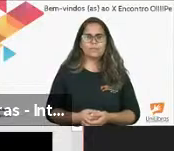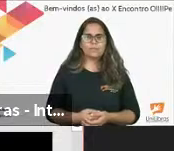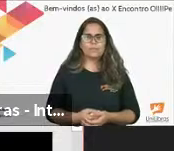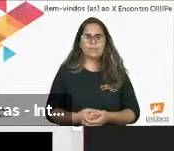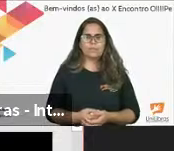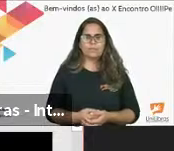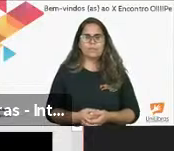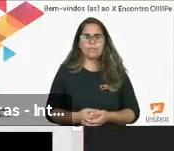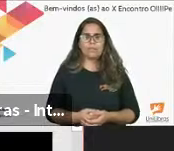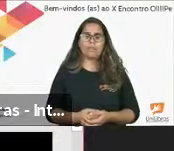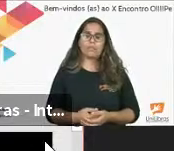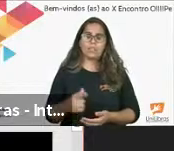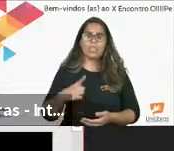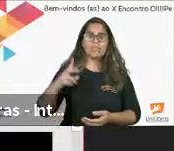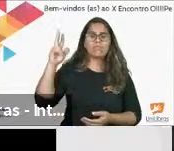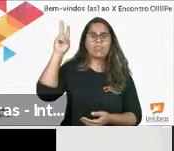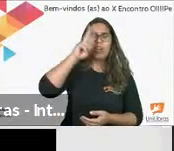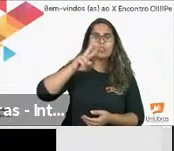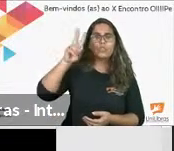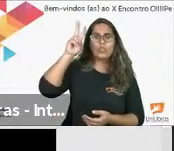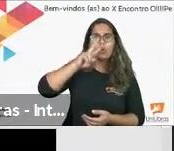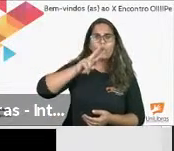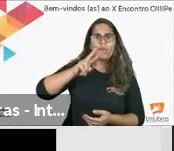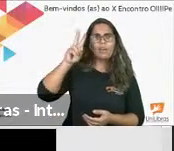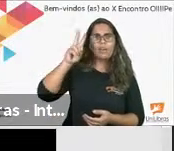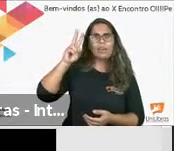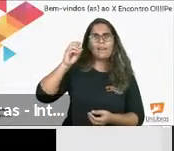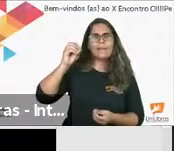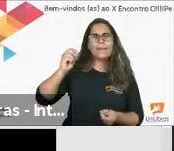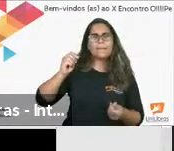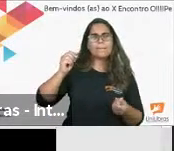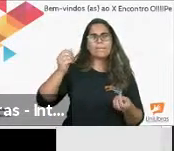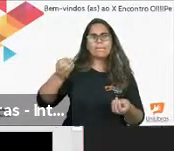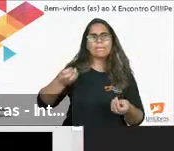dejaría esta historia hasta aquí.